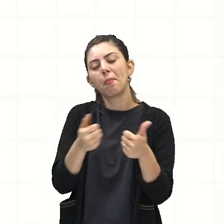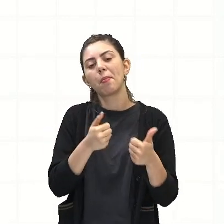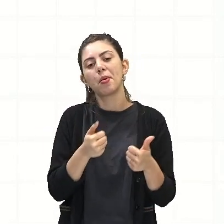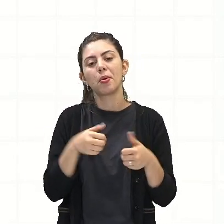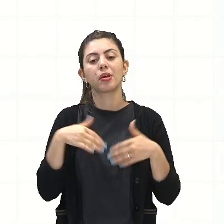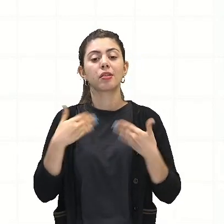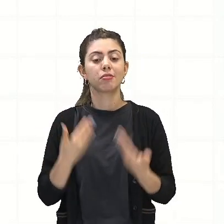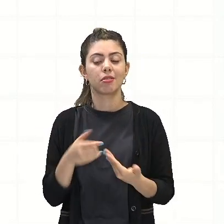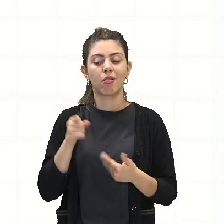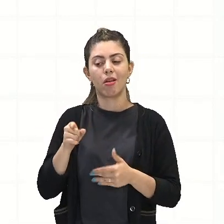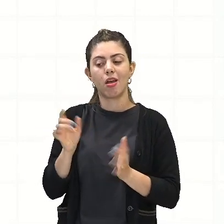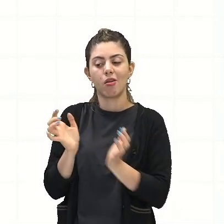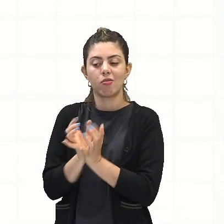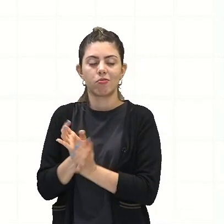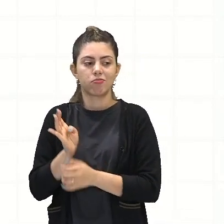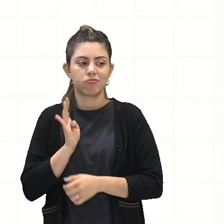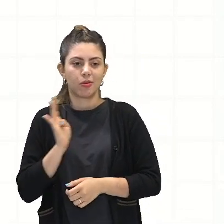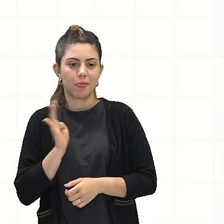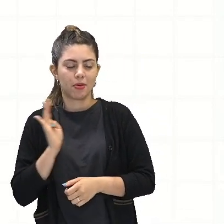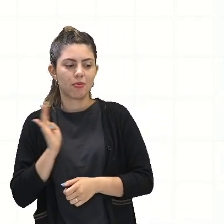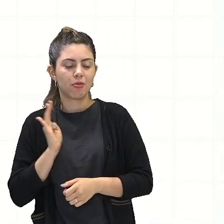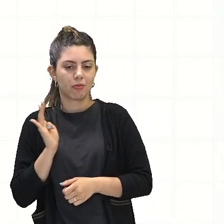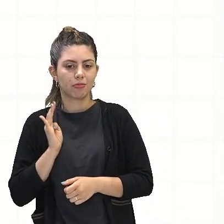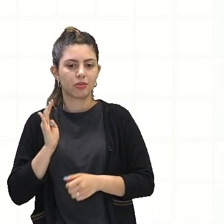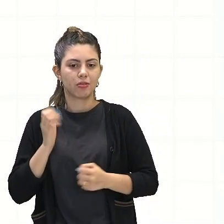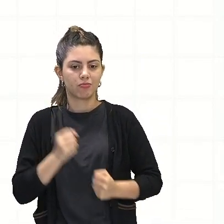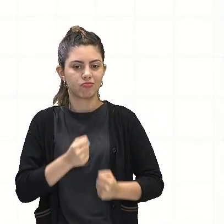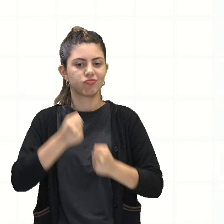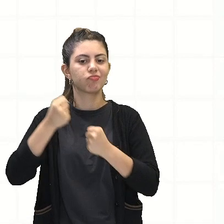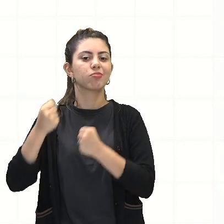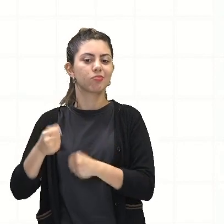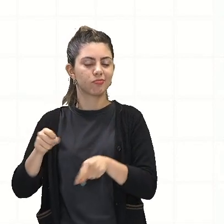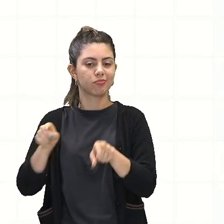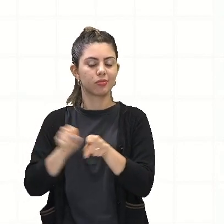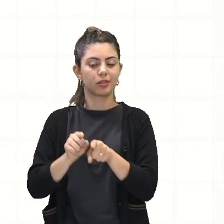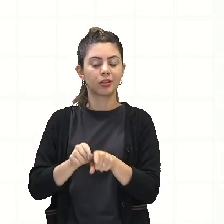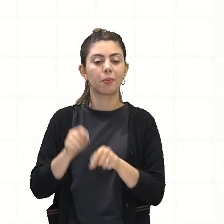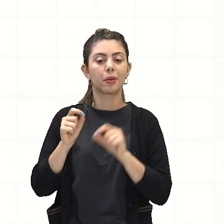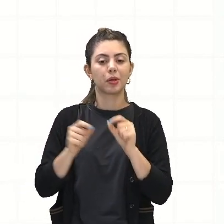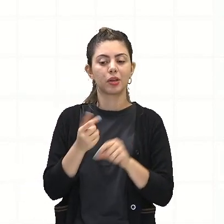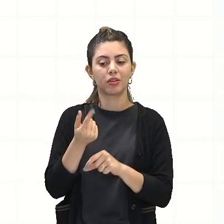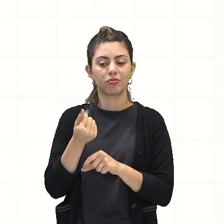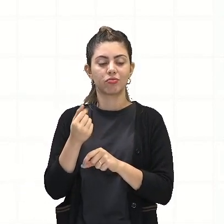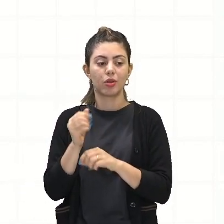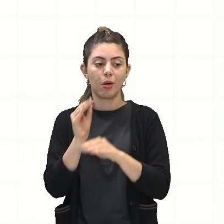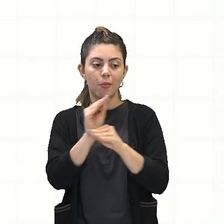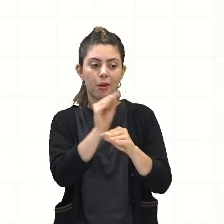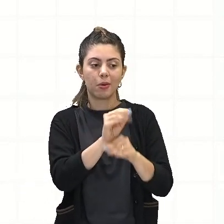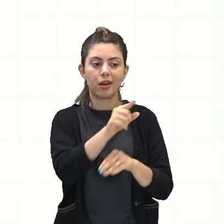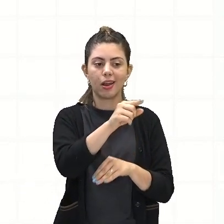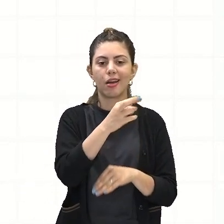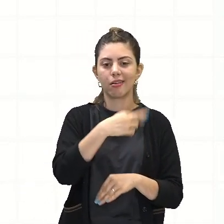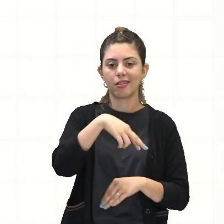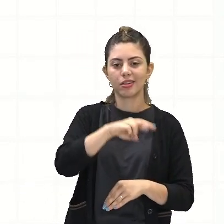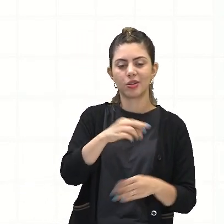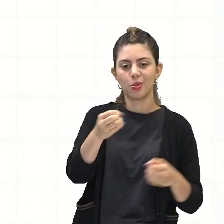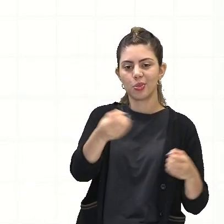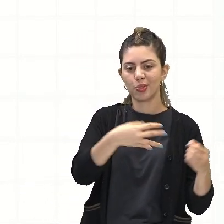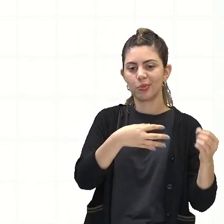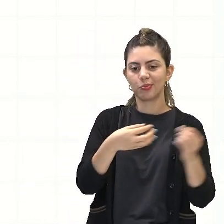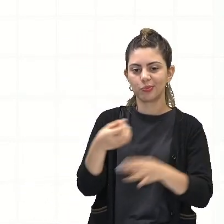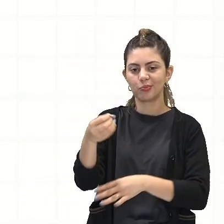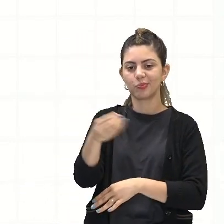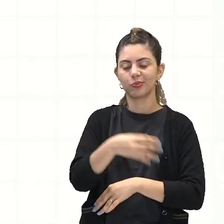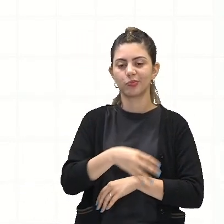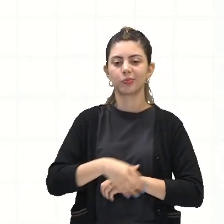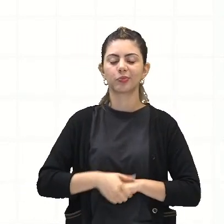condenava a busca pelo luxo, a busca pela riqueza, pela prosperidade, essas novas